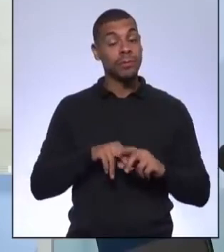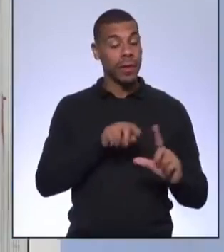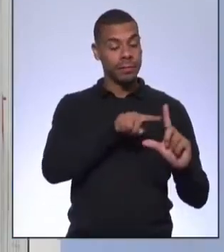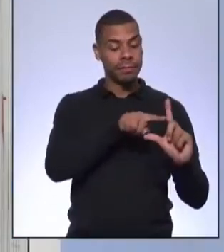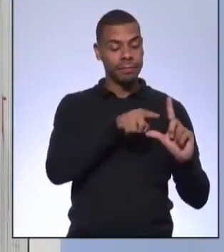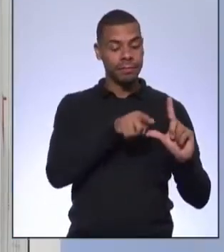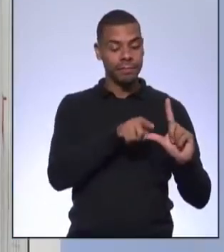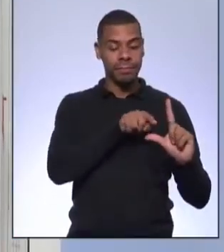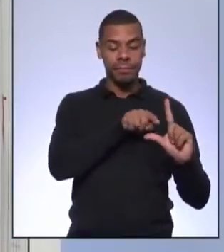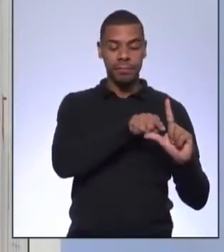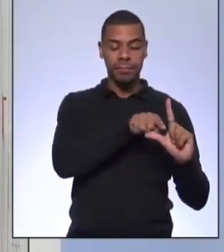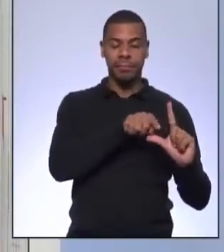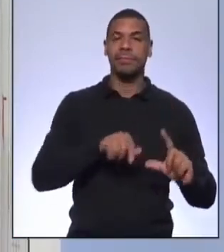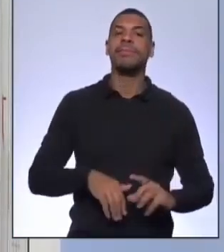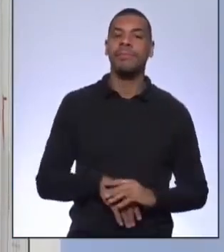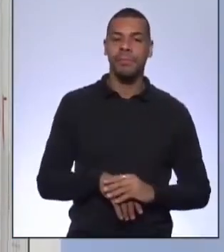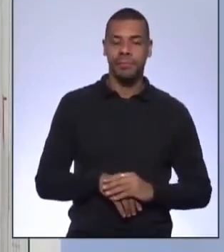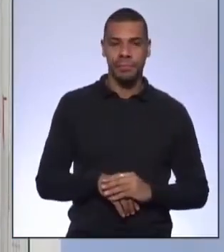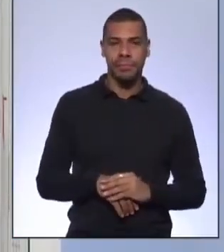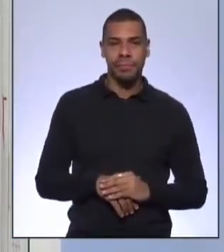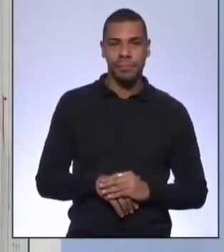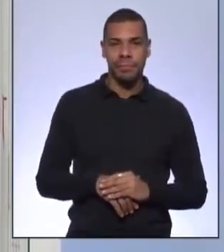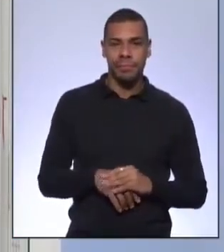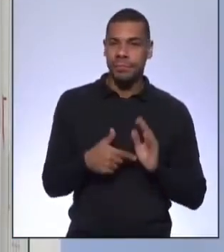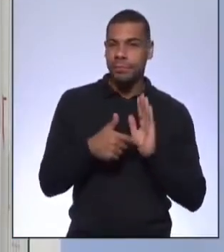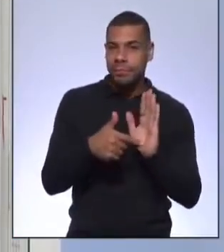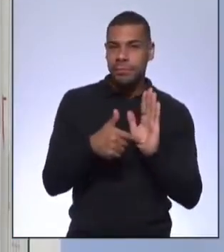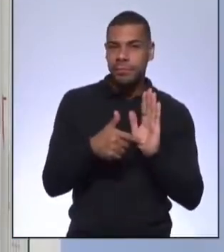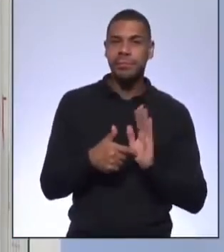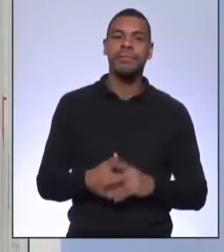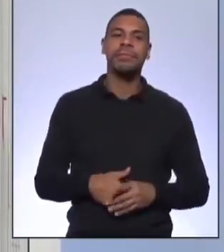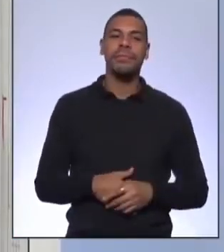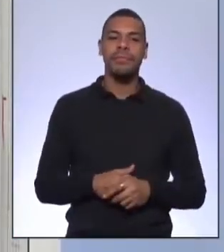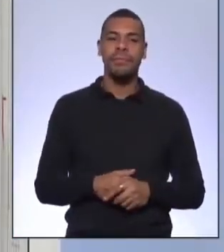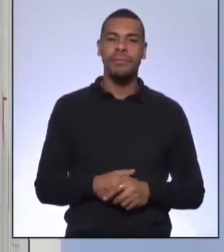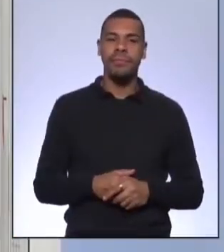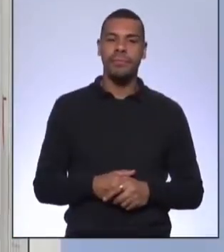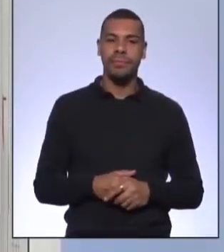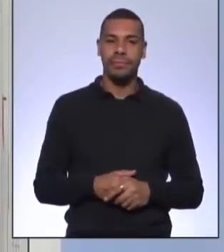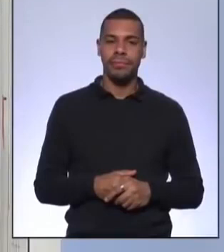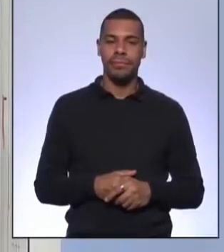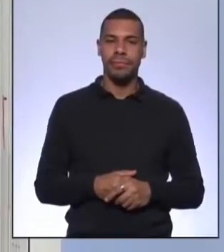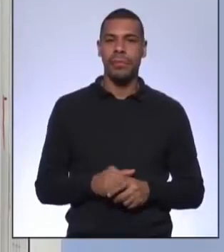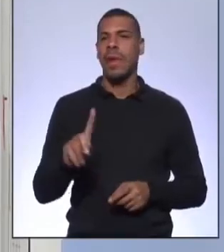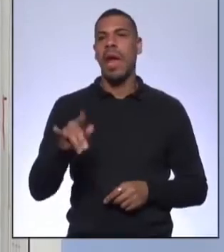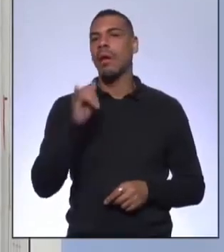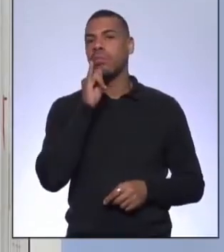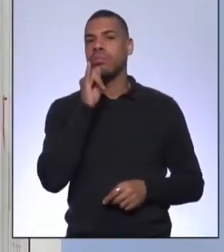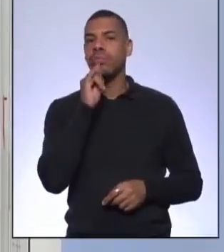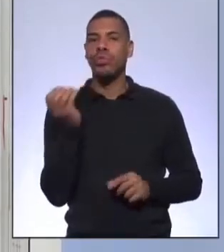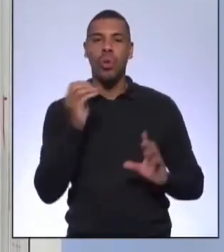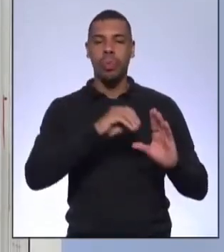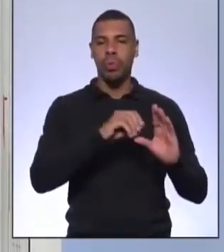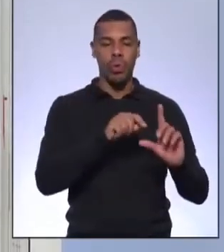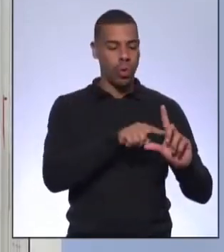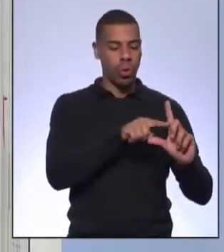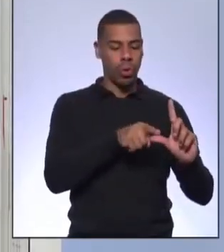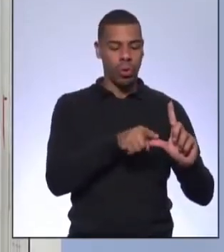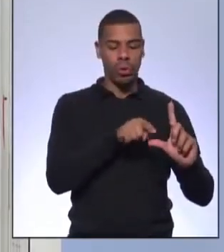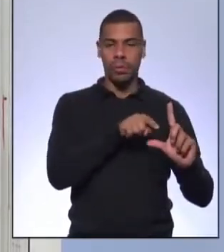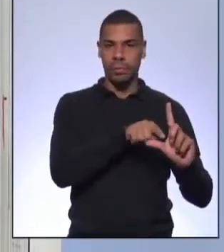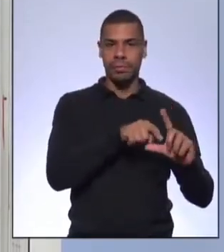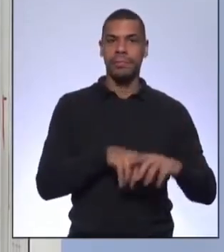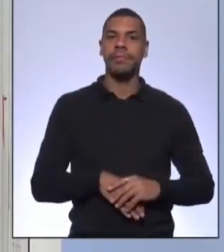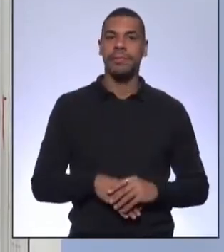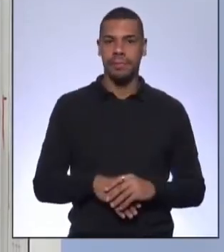evitar questionamentos, né, a gente usa essa indicação aqui, e aí não existe a necessidade de aparecer a medida